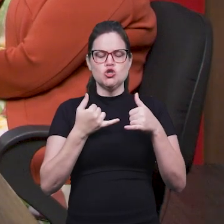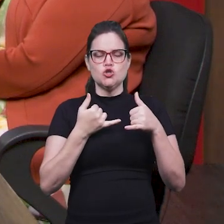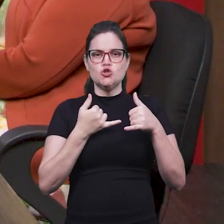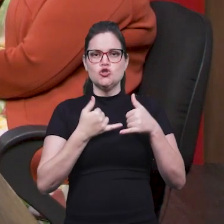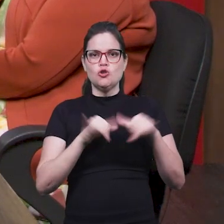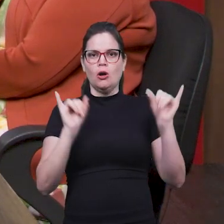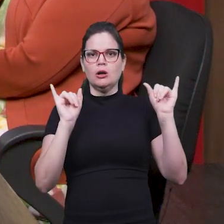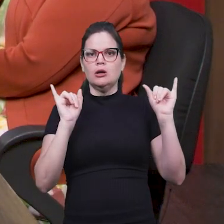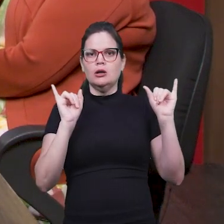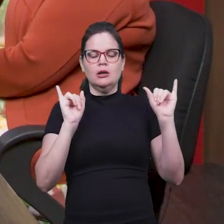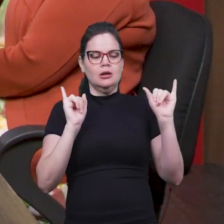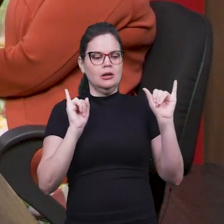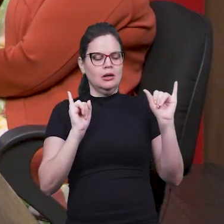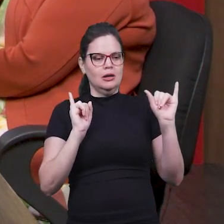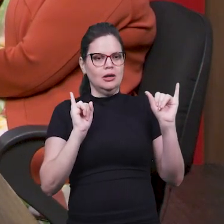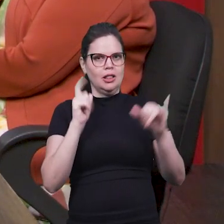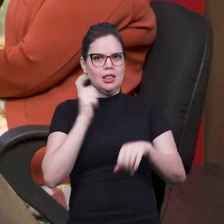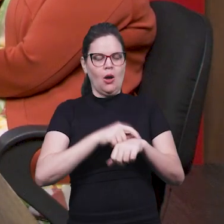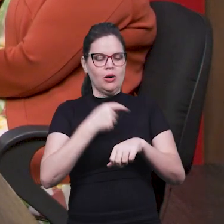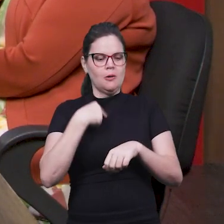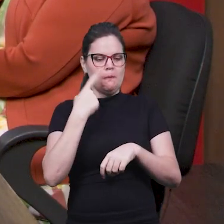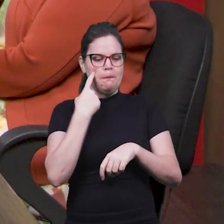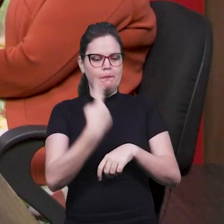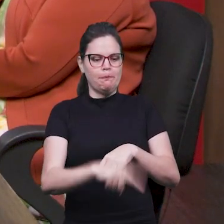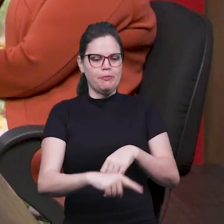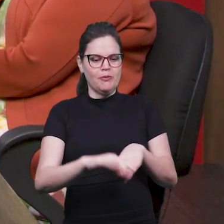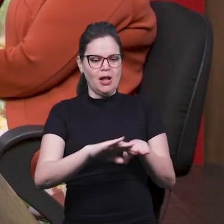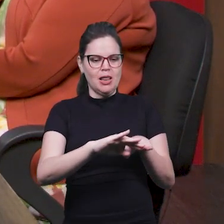com relação